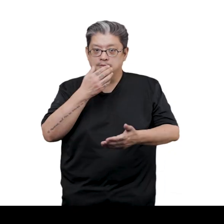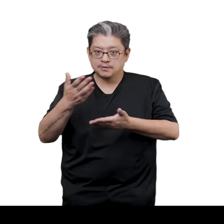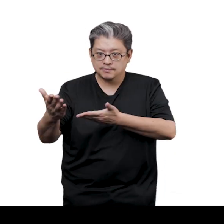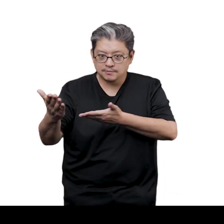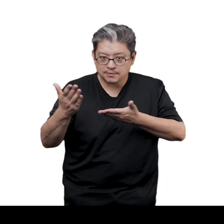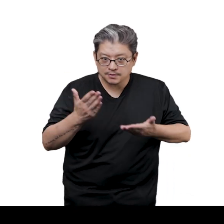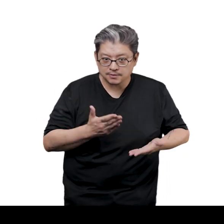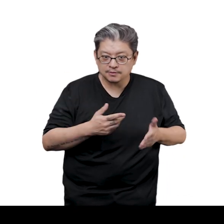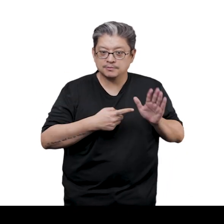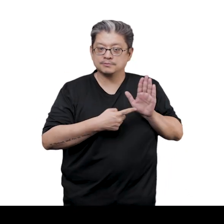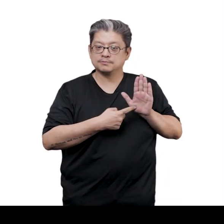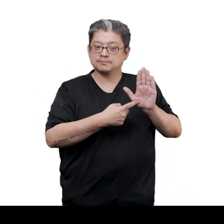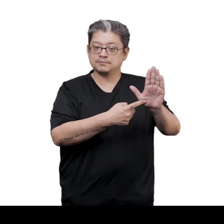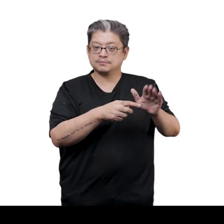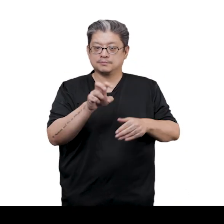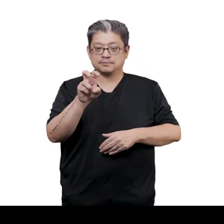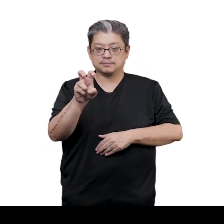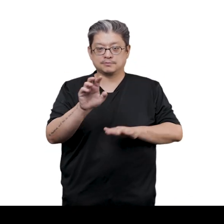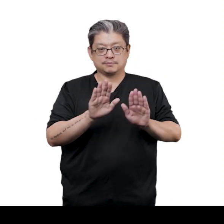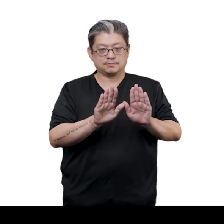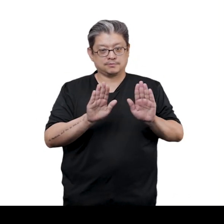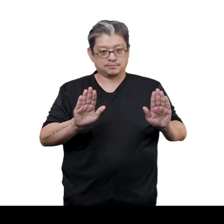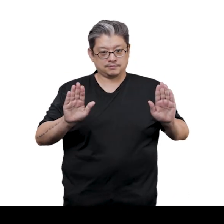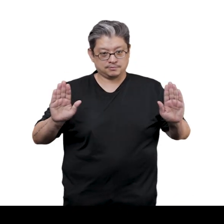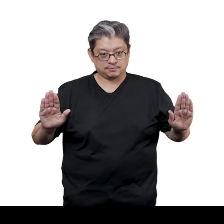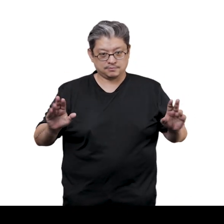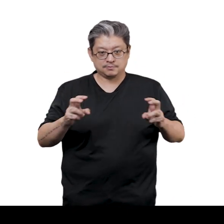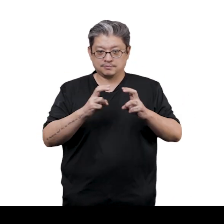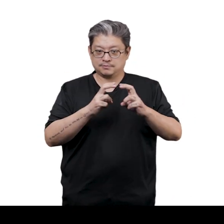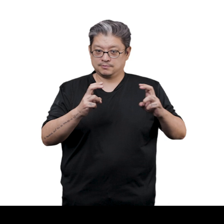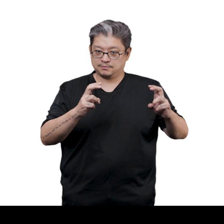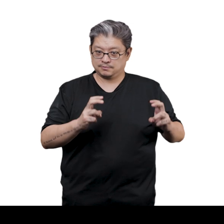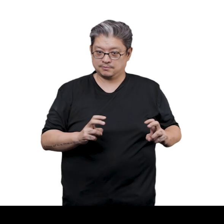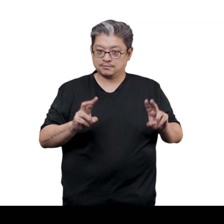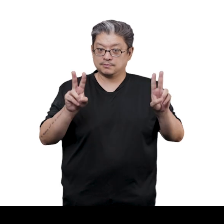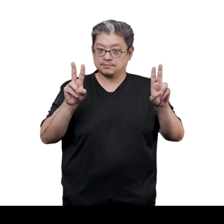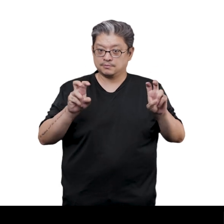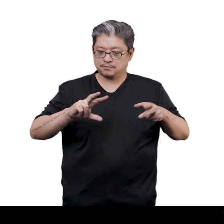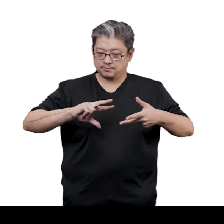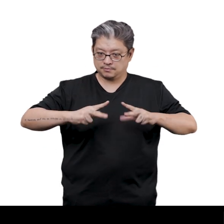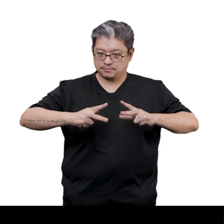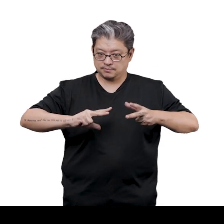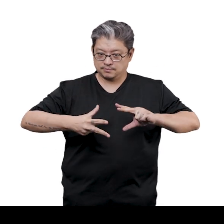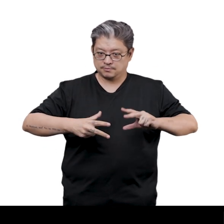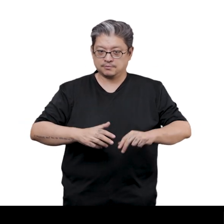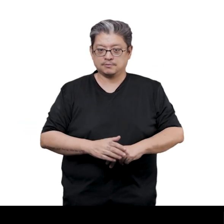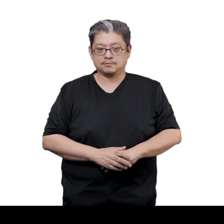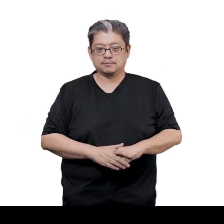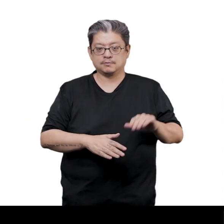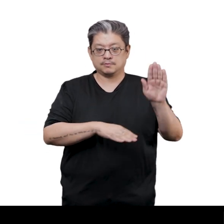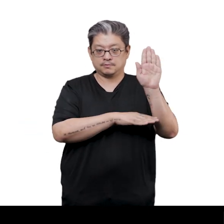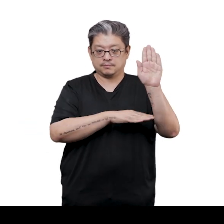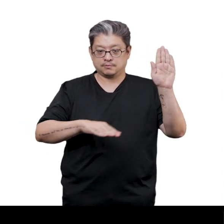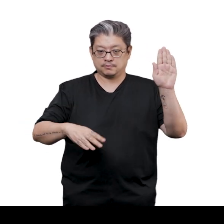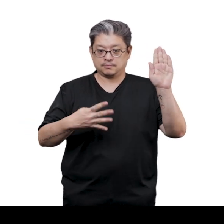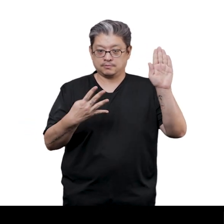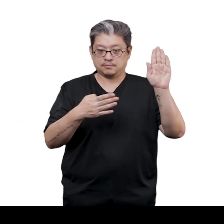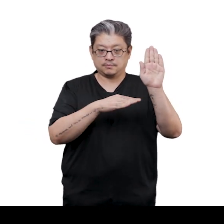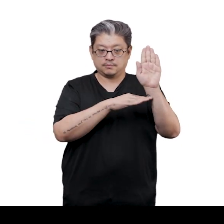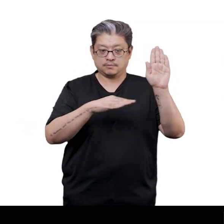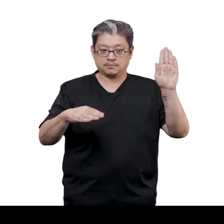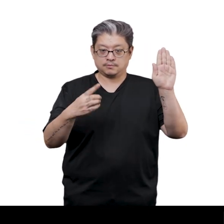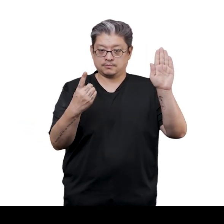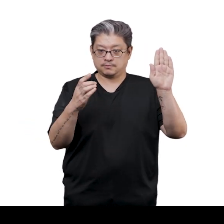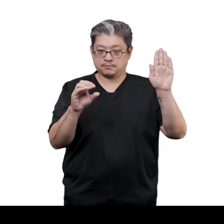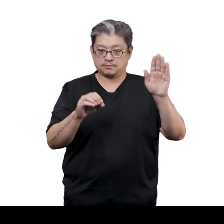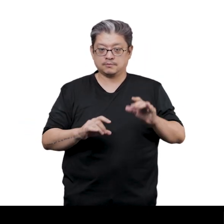Sejam bem-vindos à exposição 5 ensaios sobre o MASP, Geometrias, localizada no 4º e 10º andares